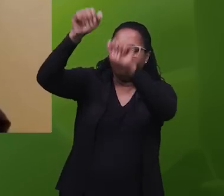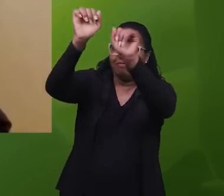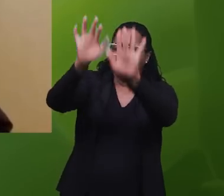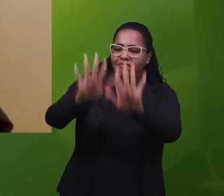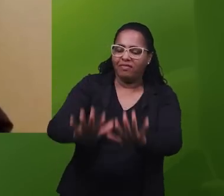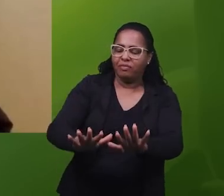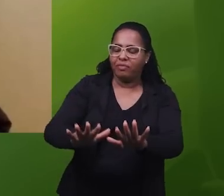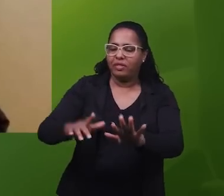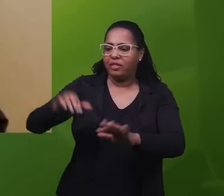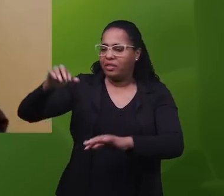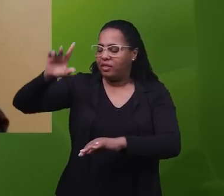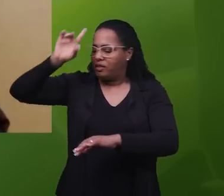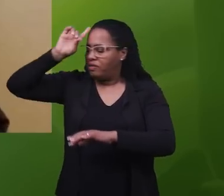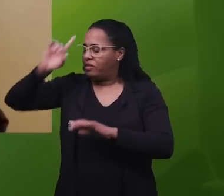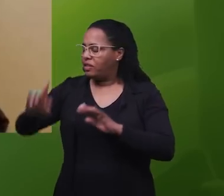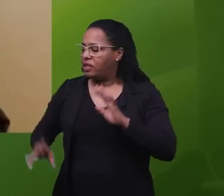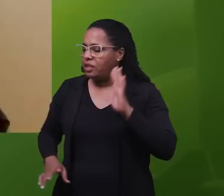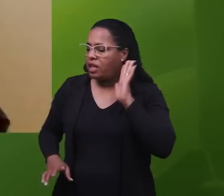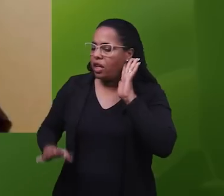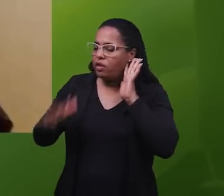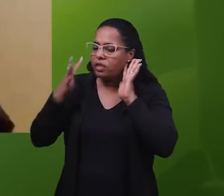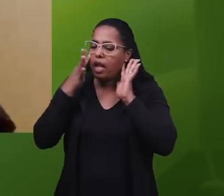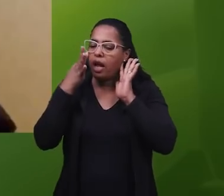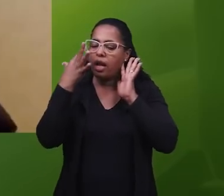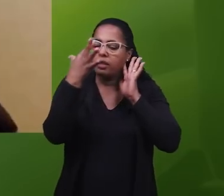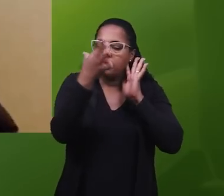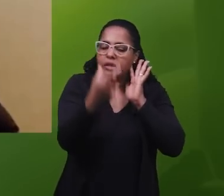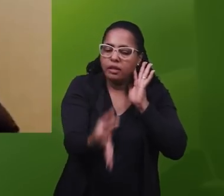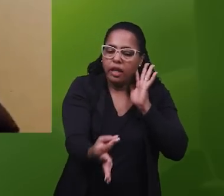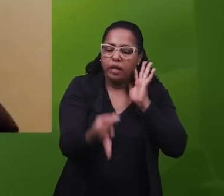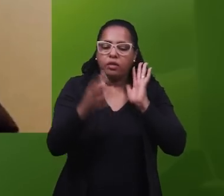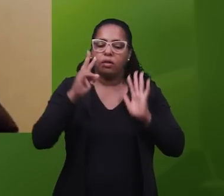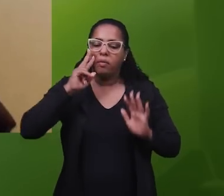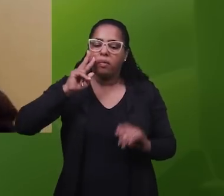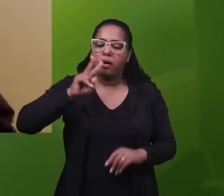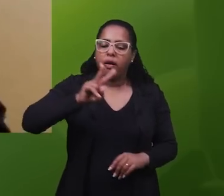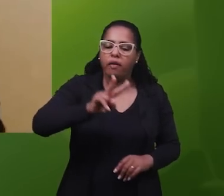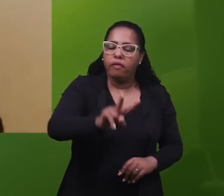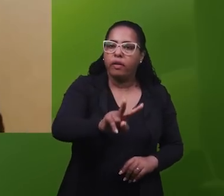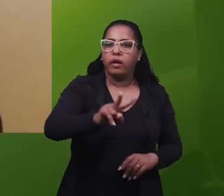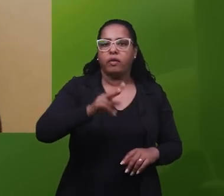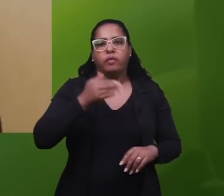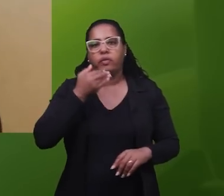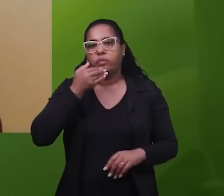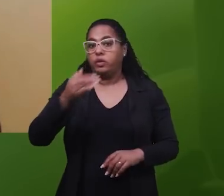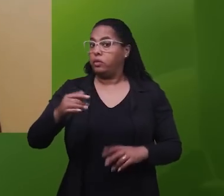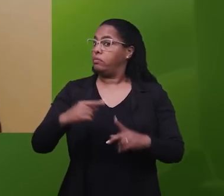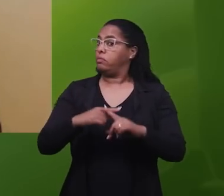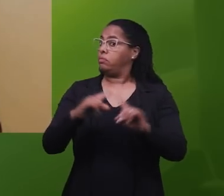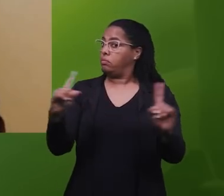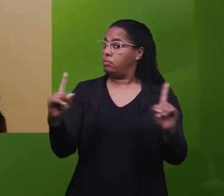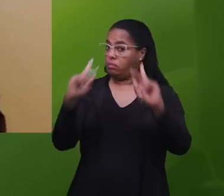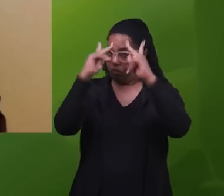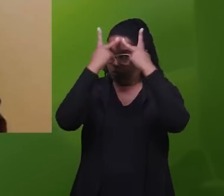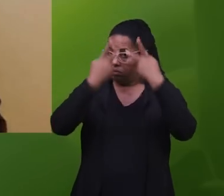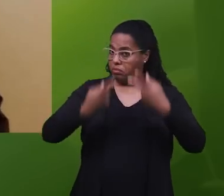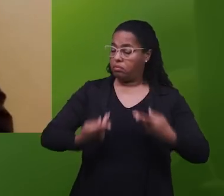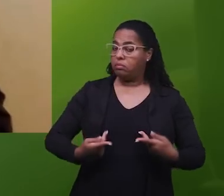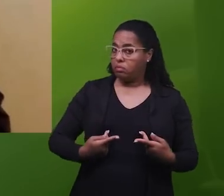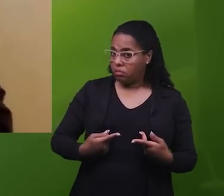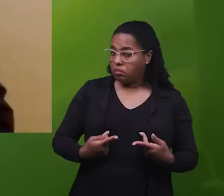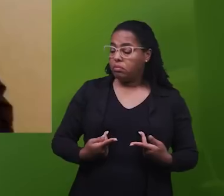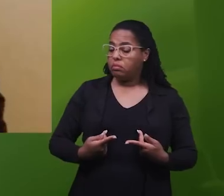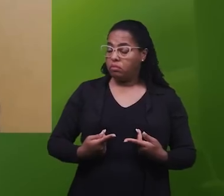para abençoar, os seus ouvidos abertos para ouvir. Agora, é necessário que o